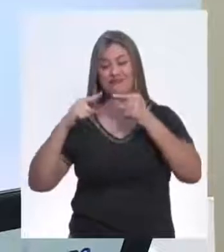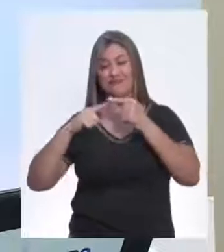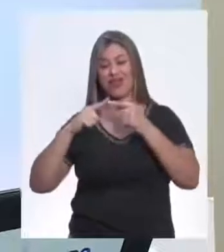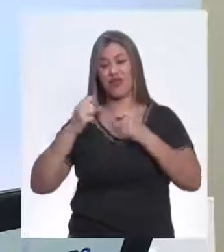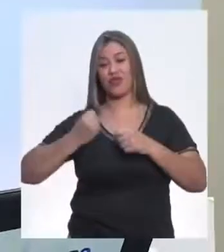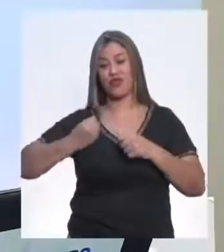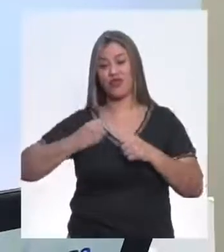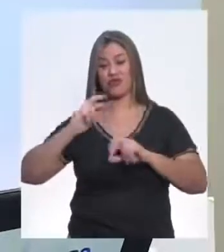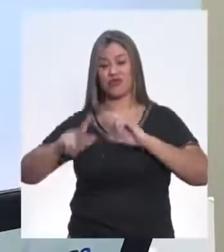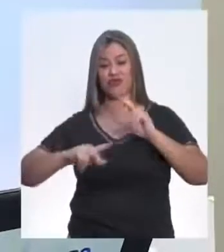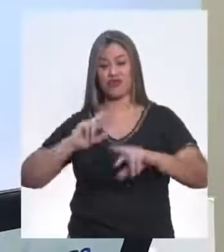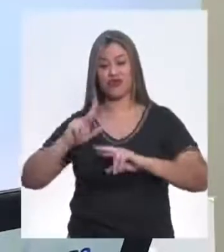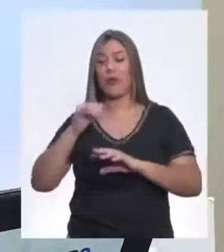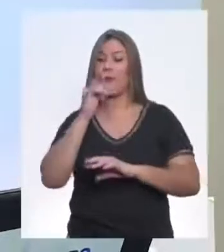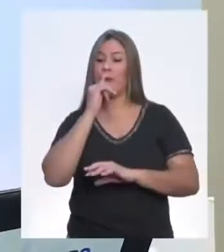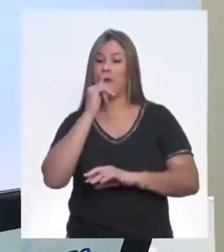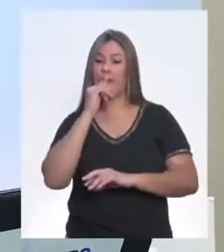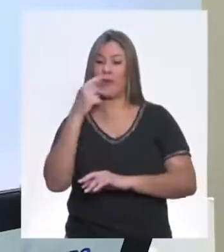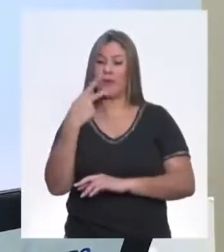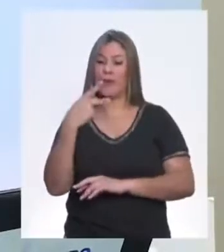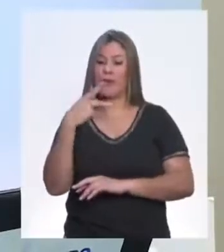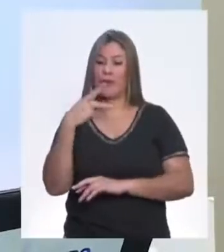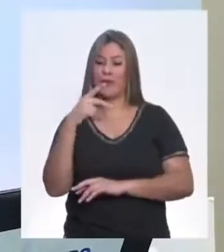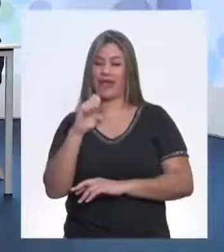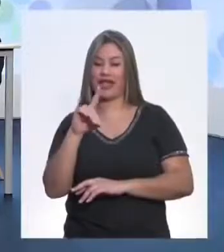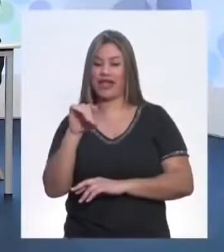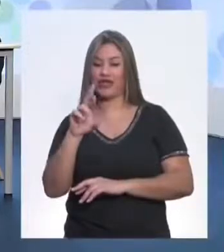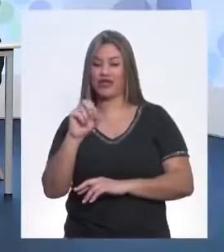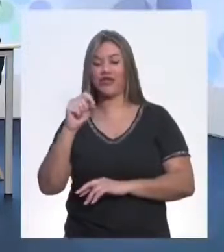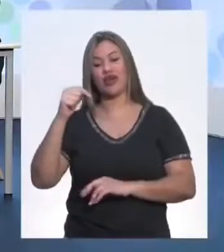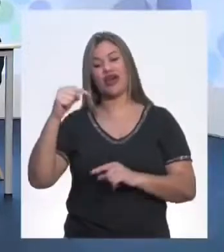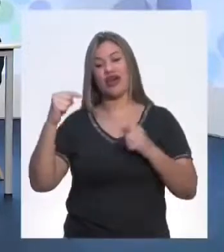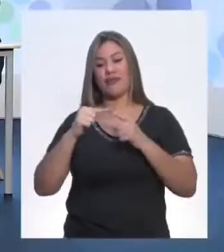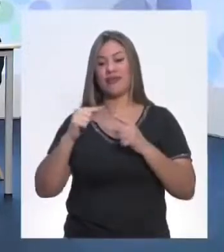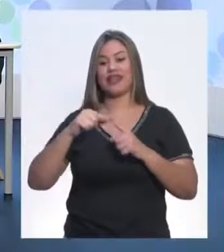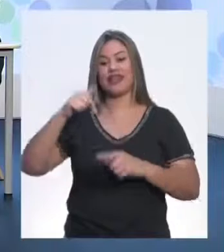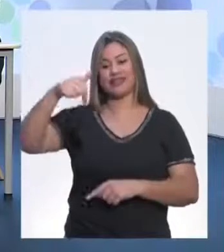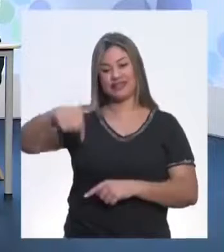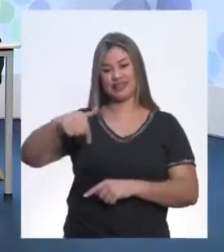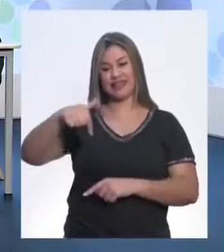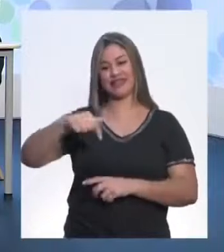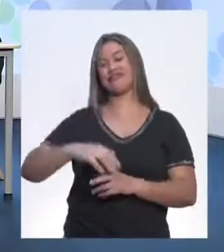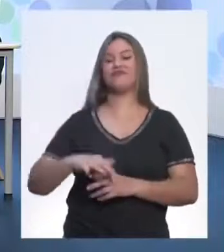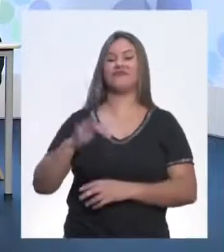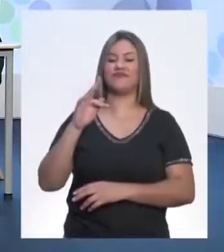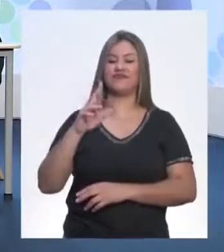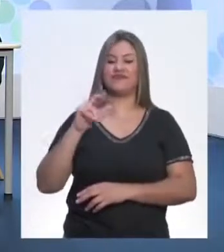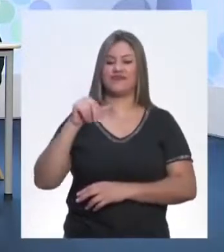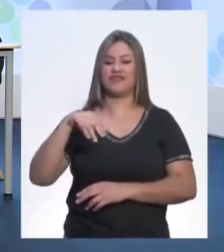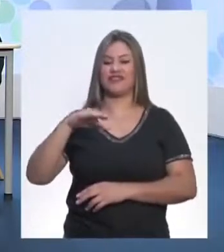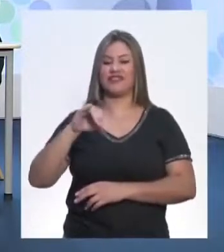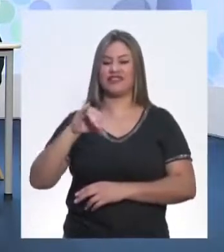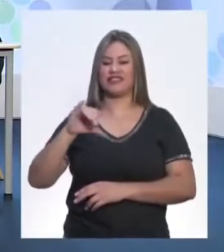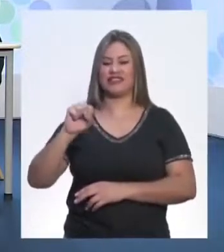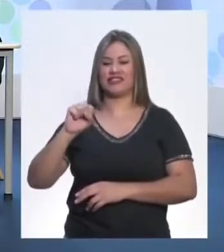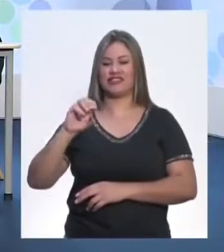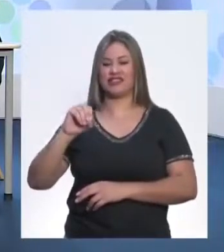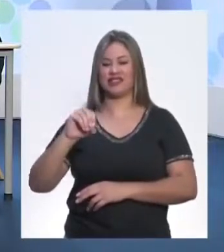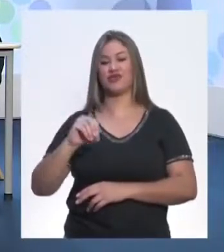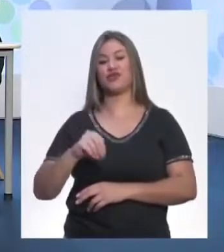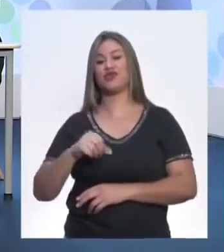por exemplo, o João Pedro disse que são 7. O Francisco e o Luca de Carvalho